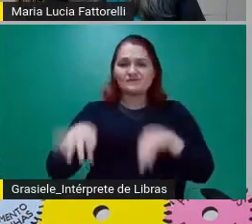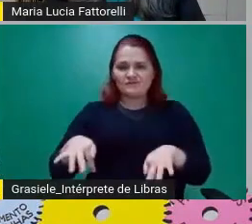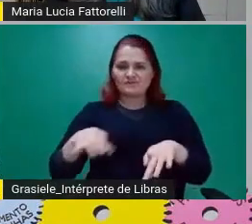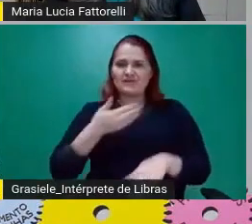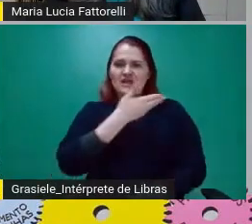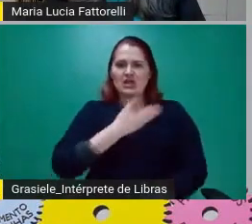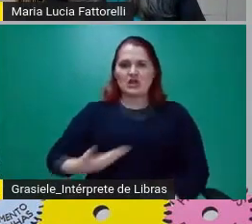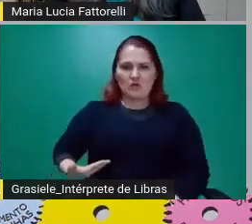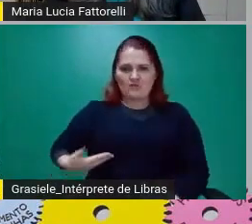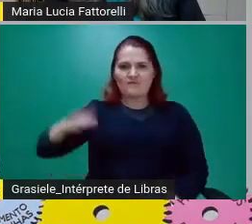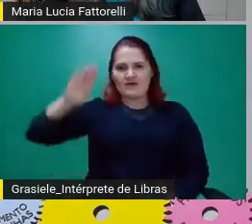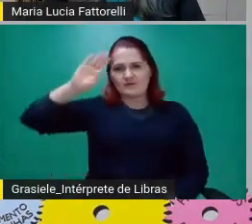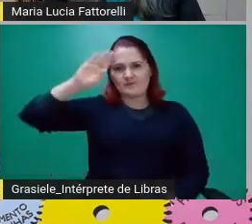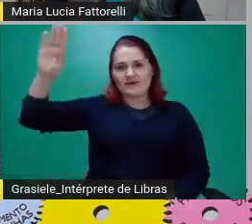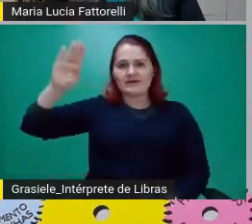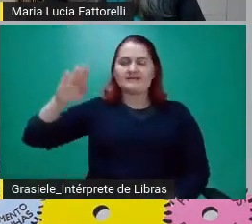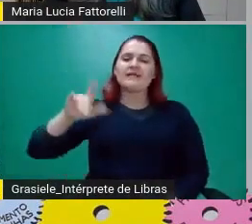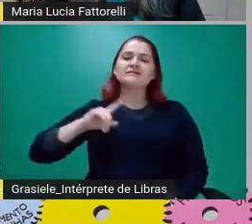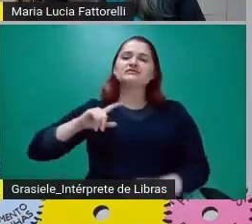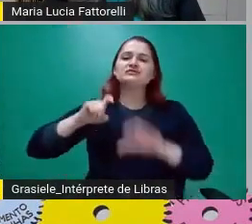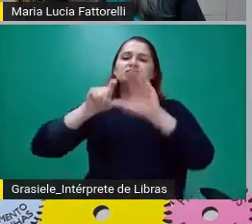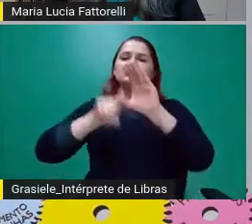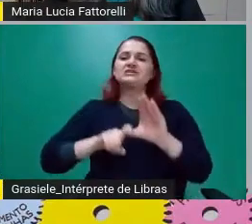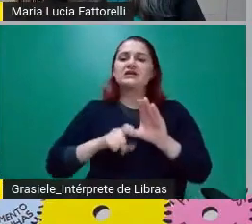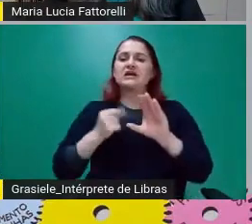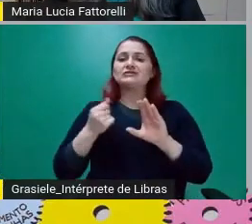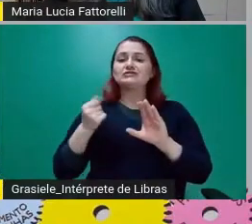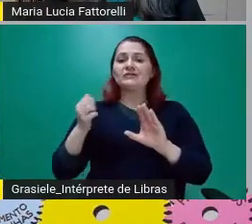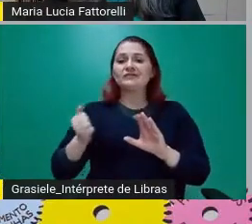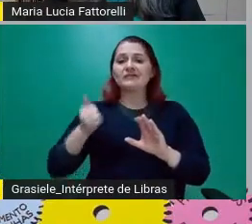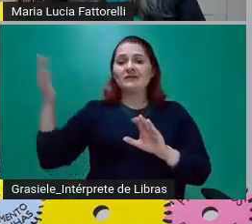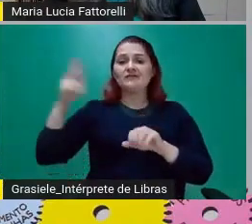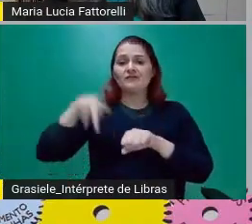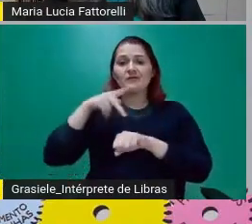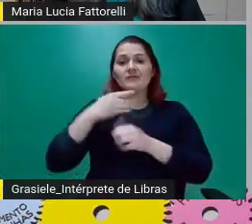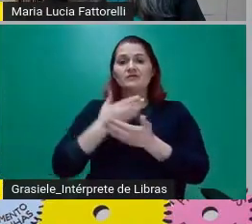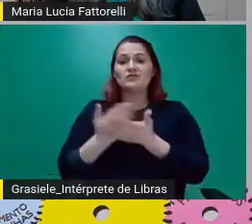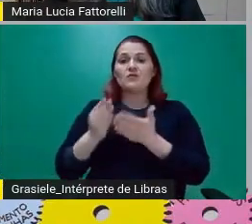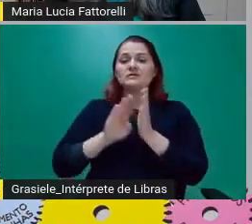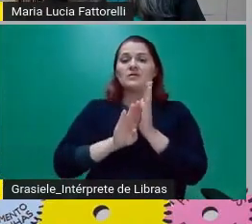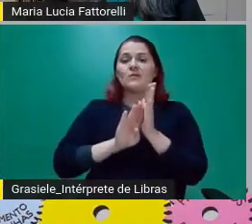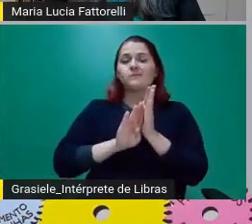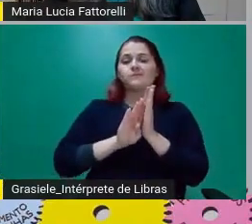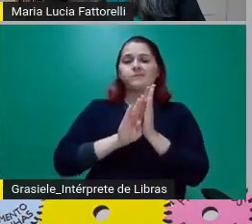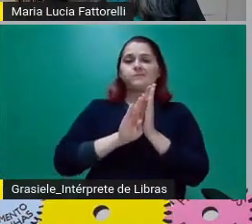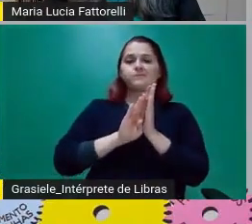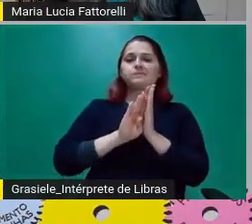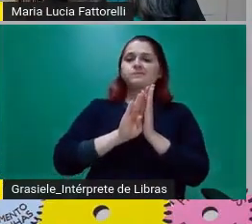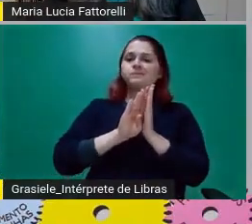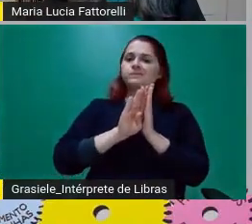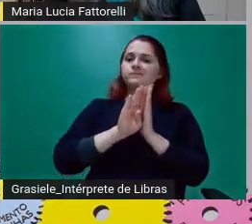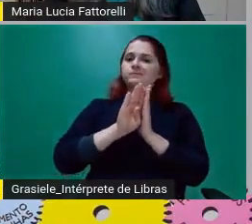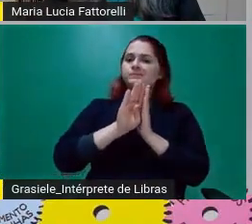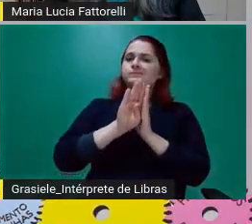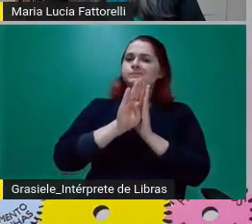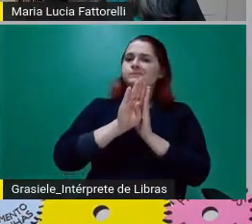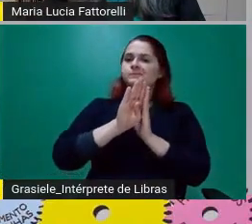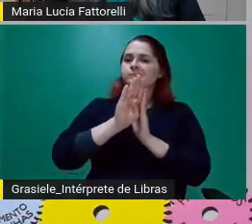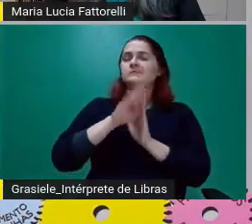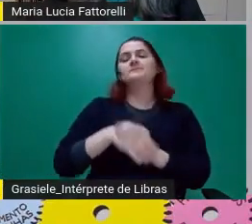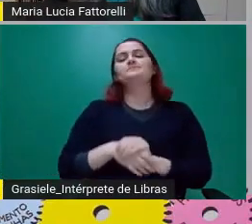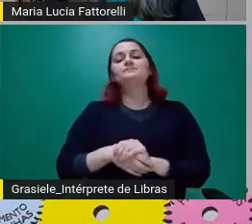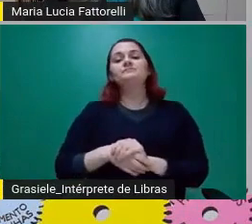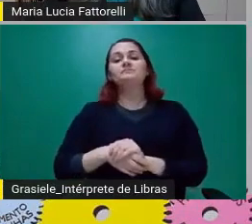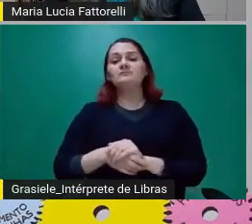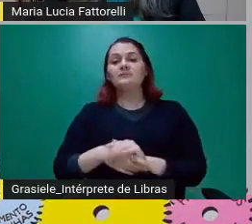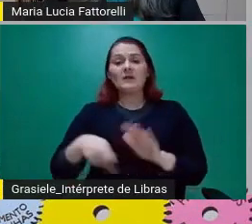de endividamento internacional, né, a dívida externa explodiu, começava a crescer exponencialmente, com o aval